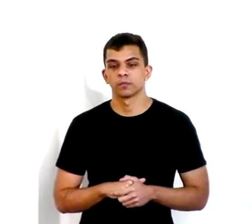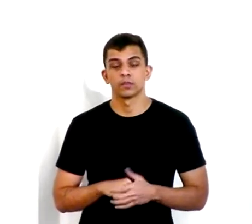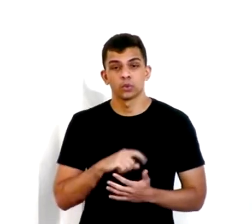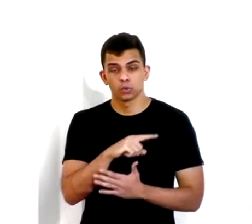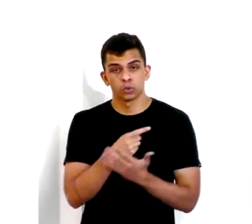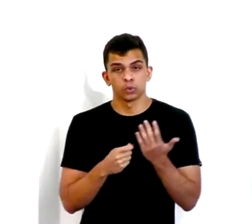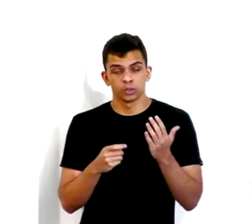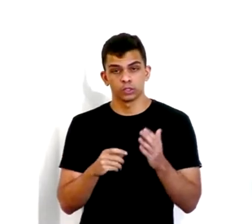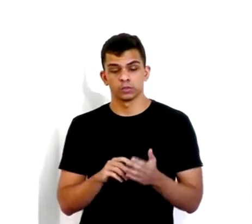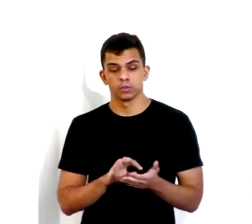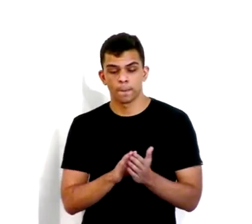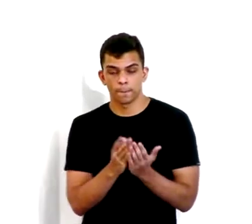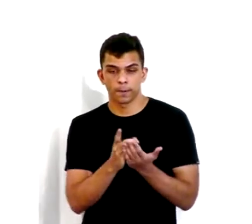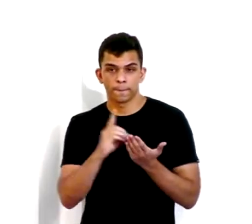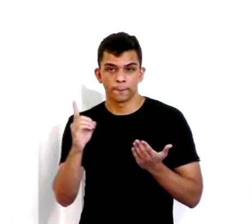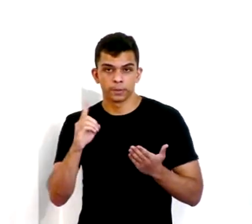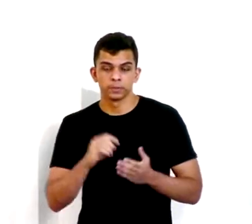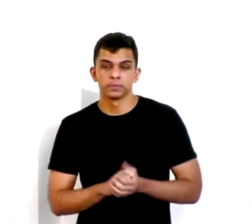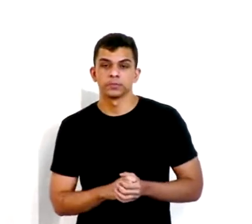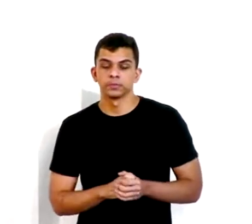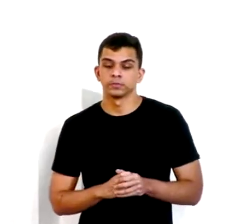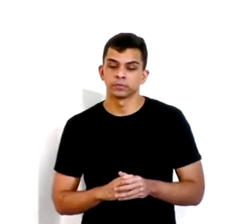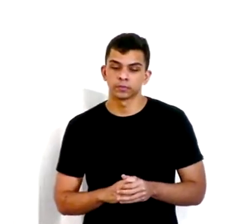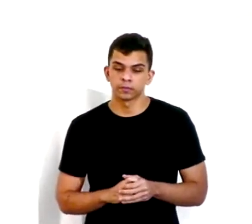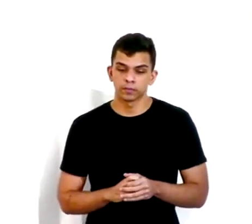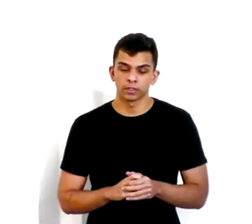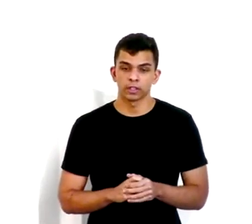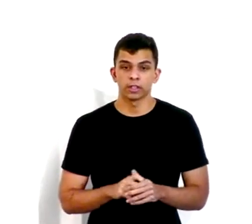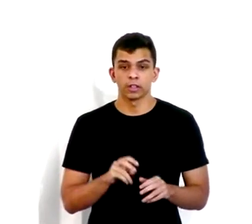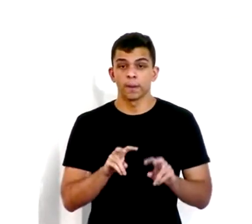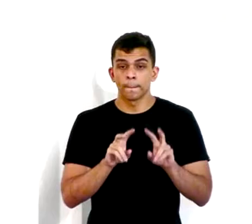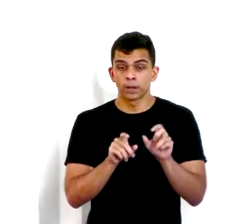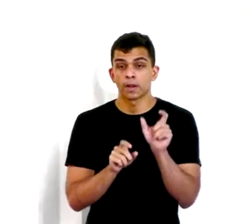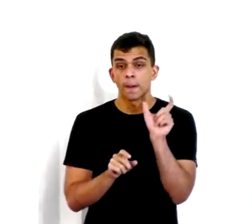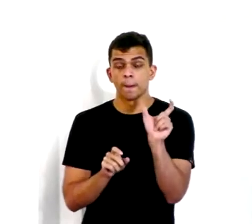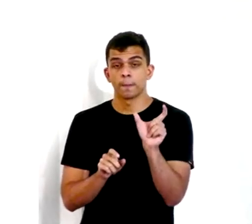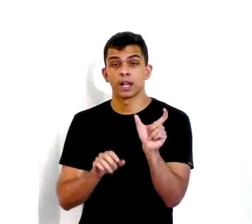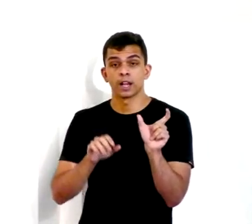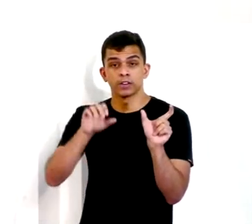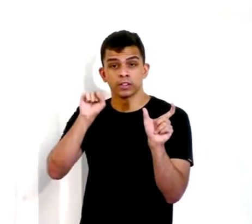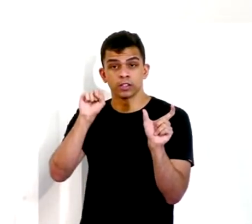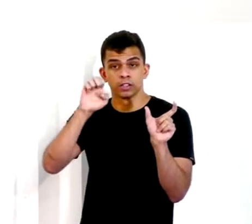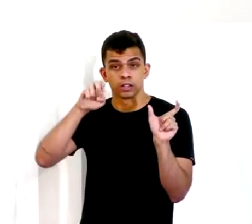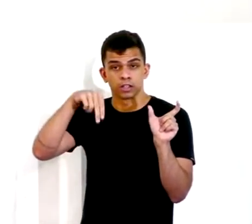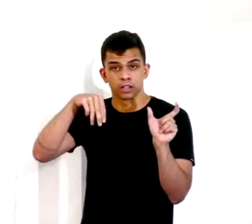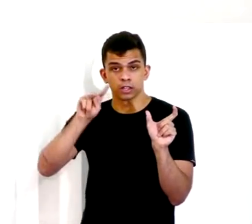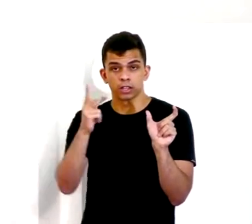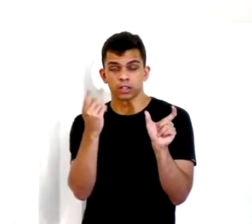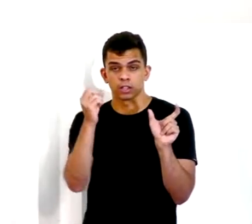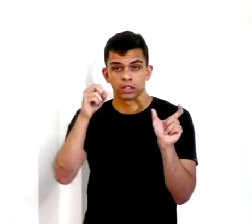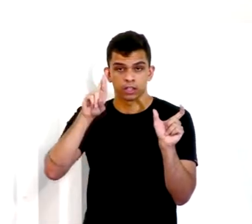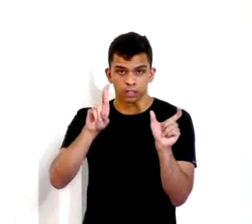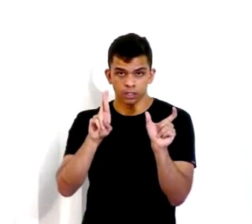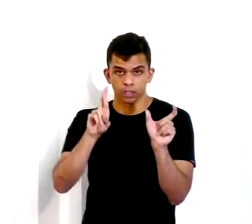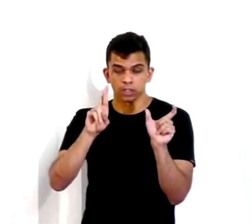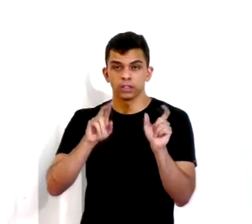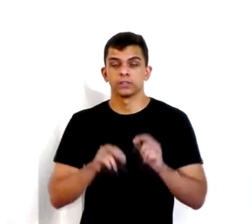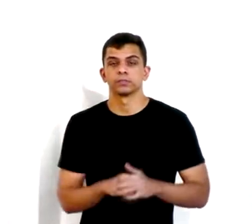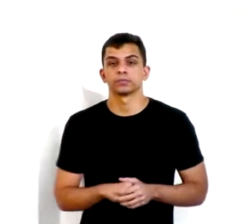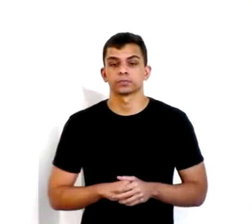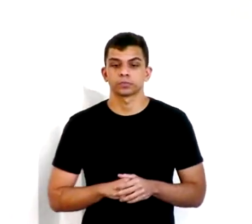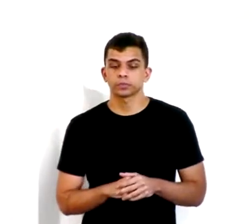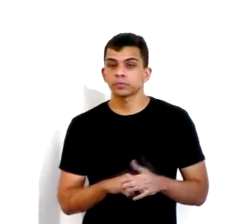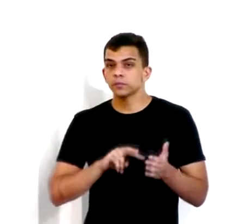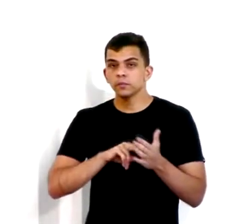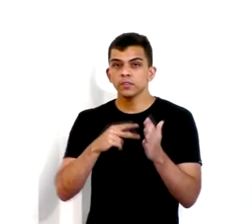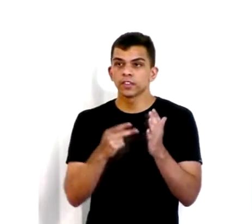palavra Senhor em caixa alta, essa palavra se refere ao Deus da aliança. Davi